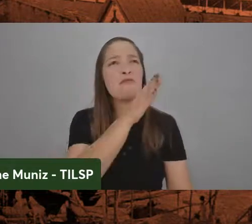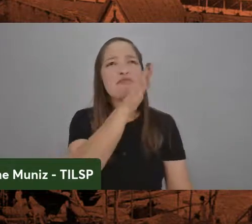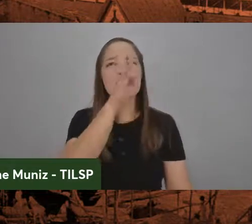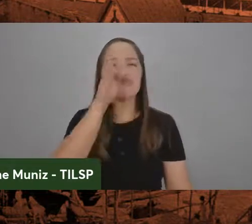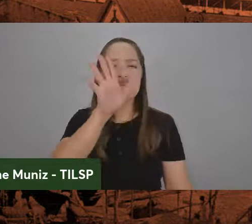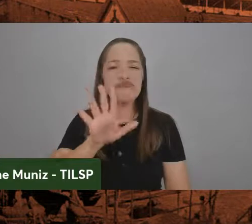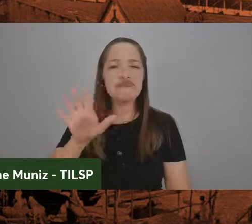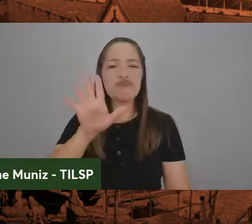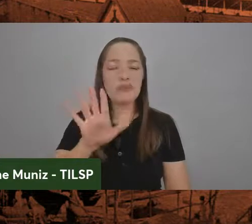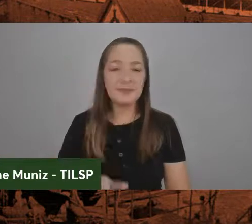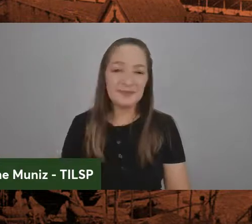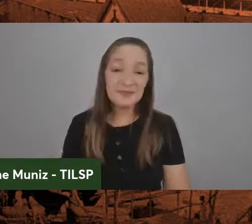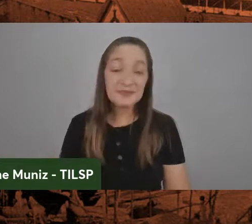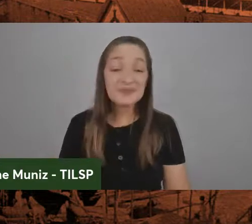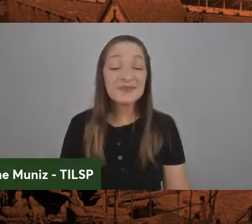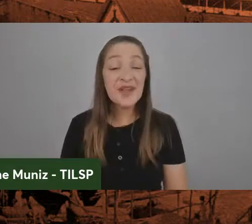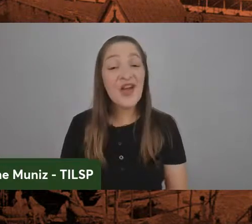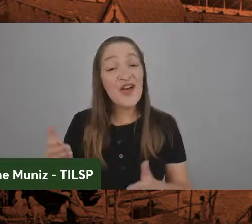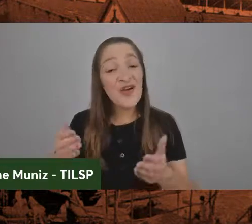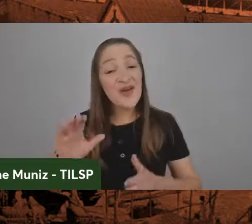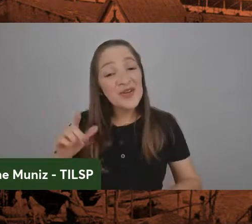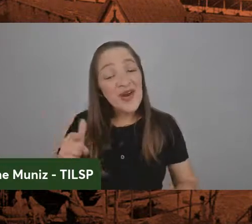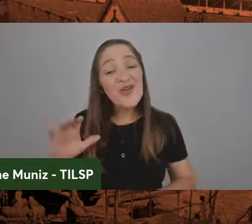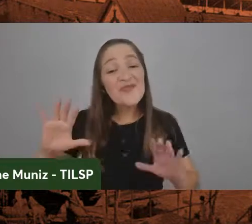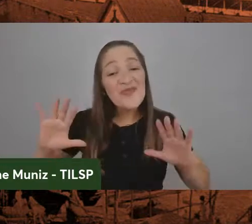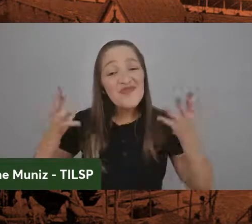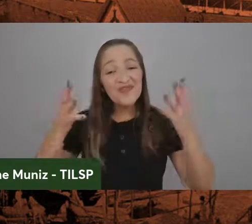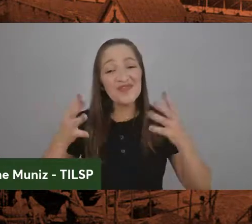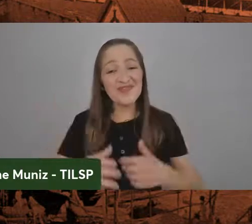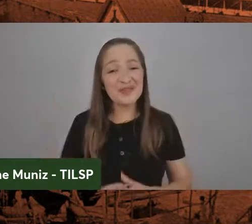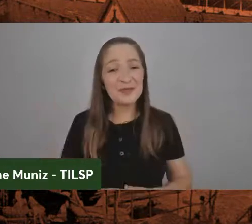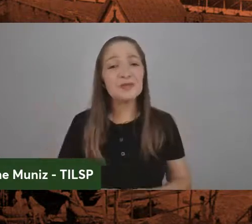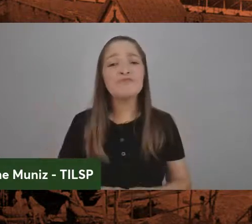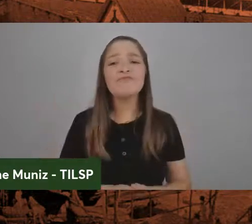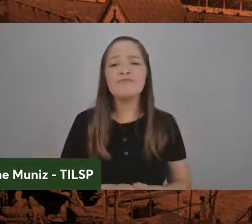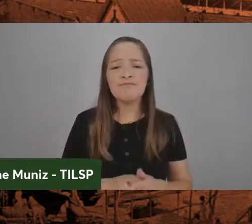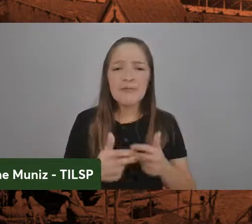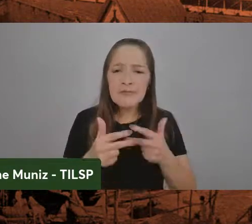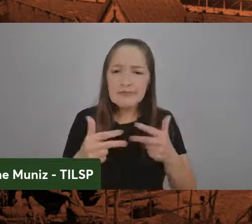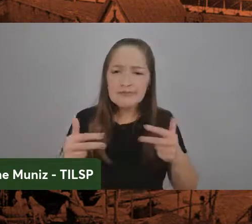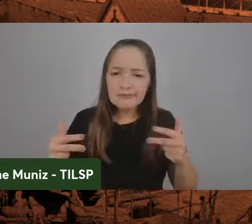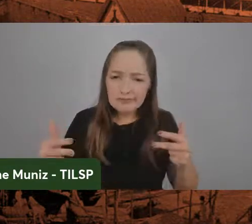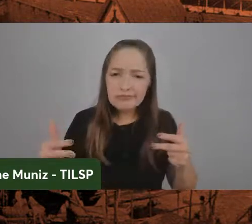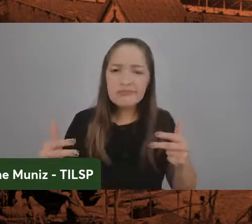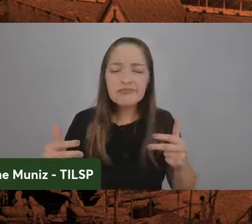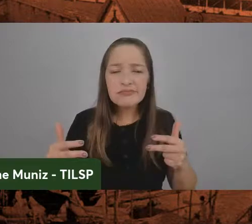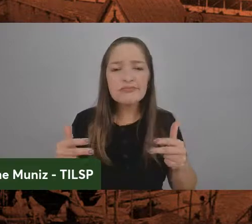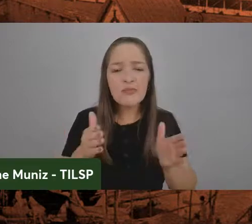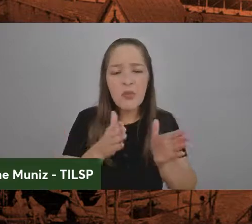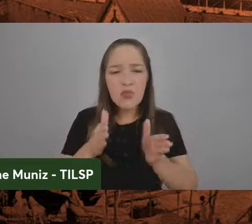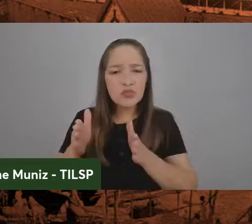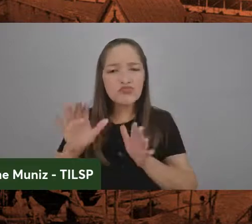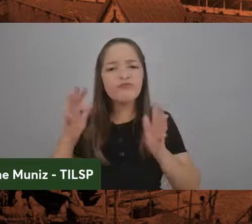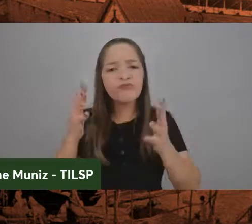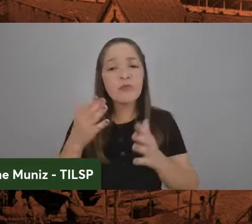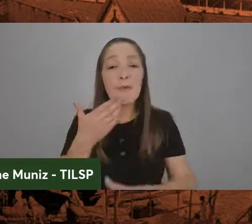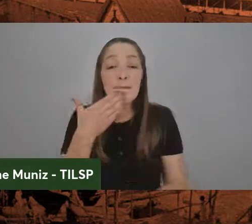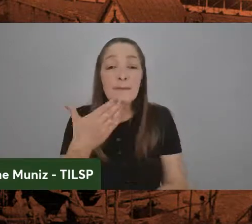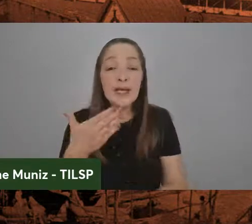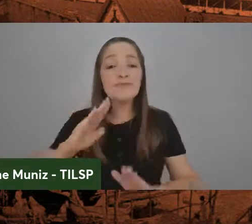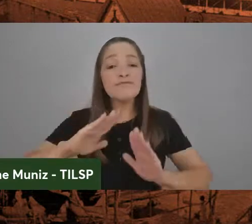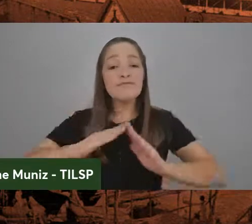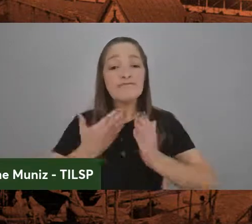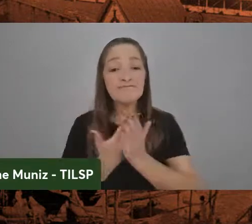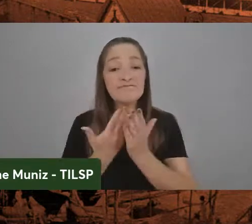com autores dos nossos catálogos, que são muito solicitados pelas escolas, solicitados para eventos,